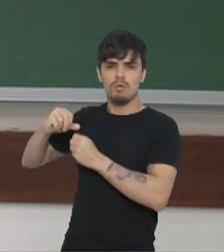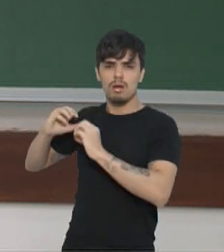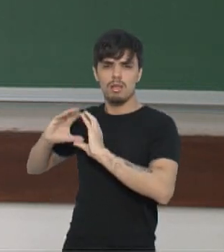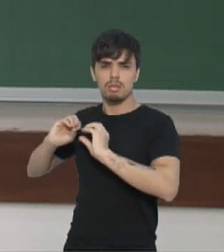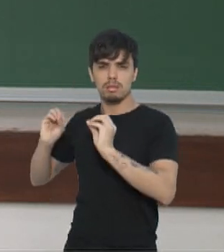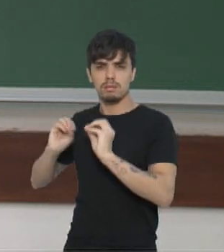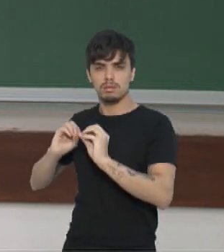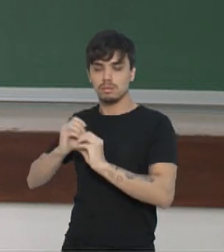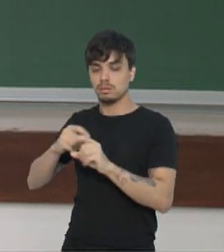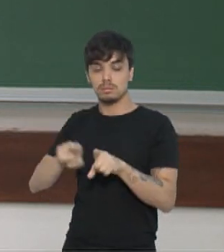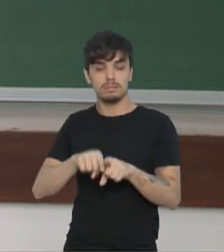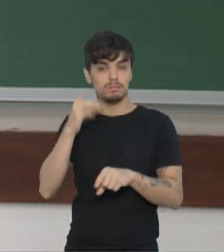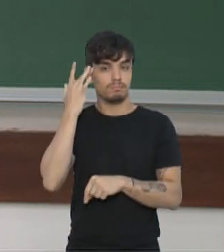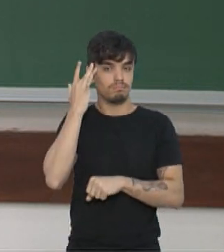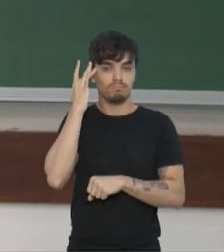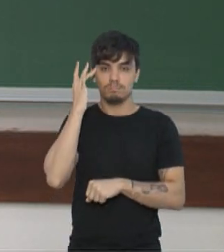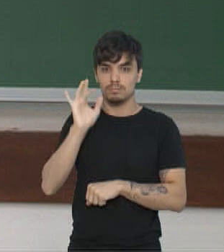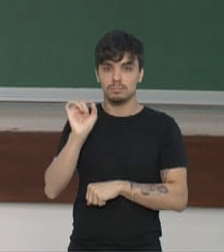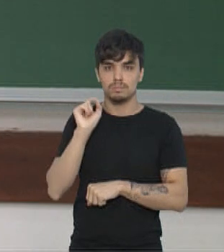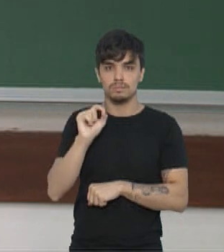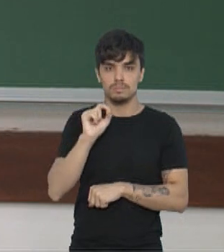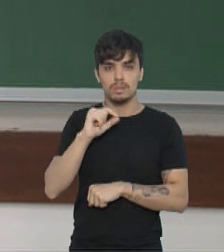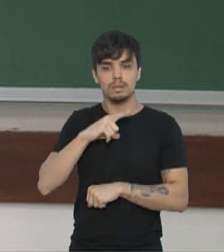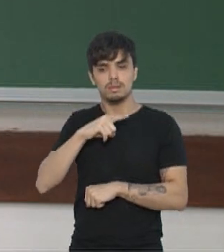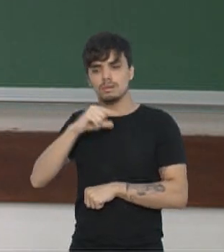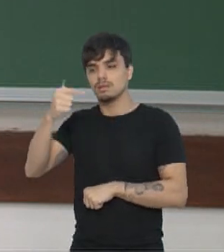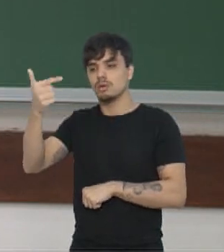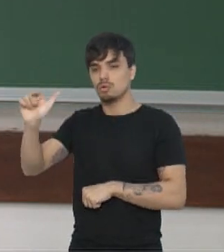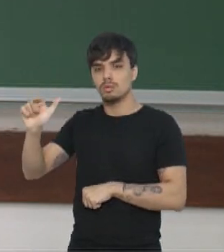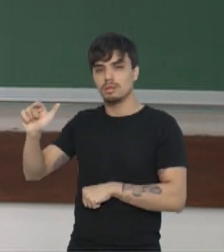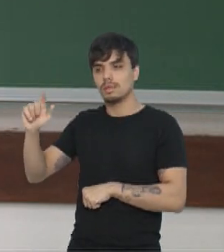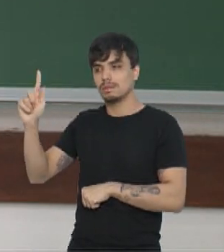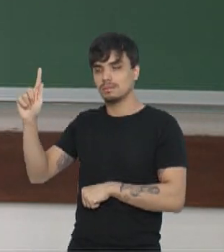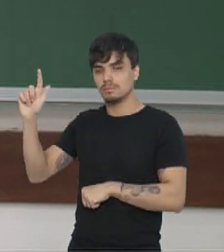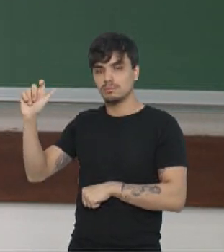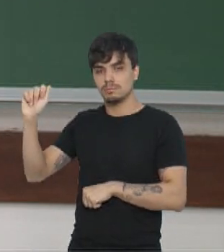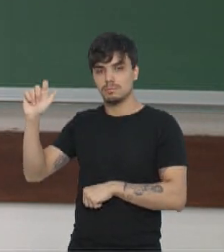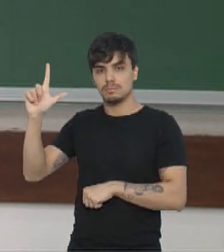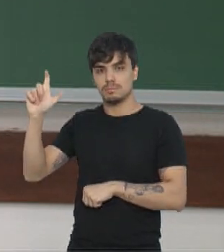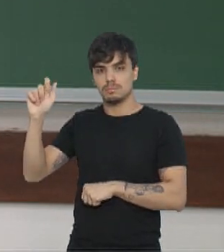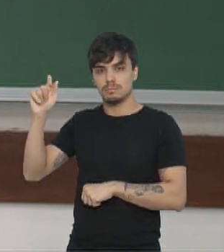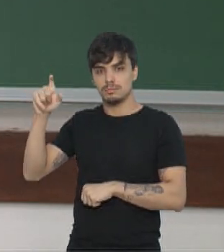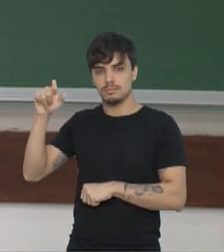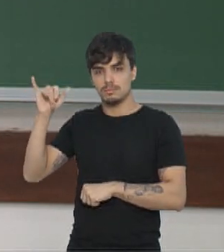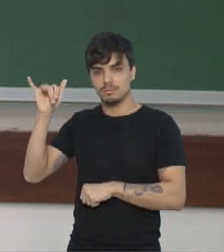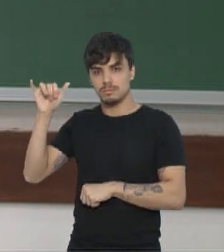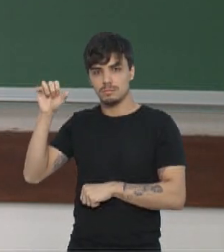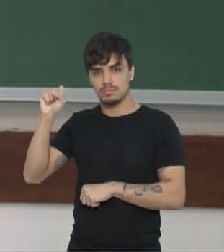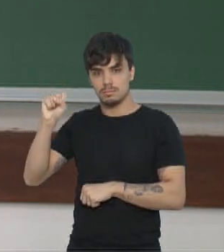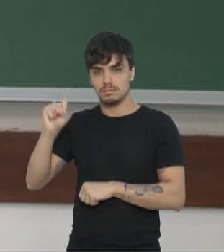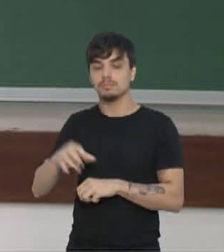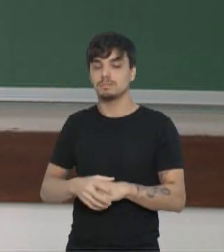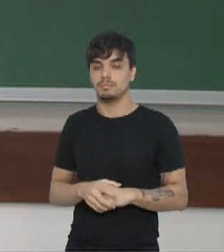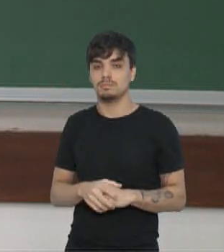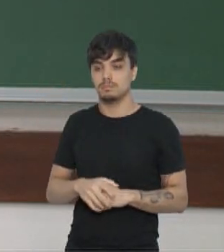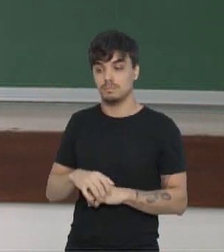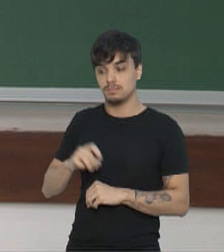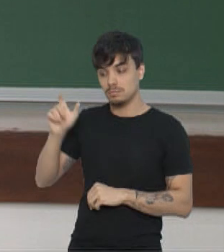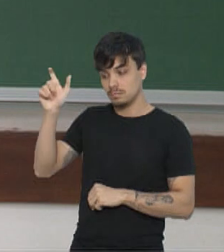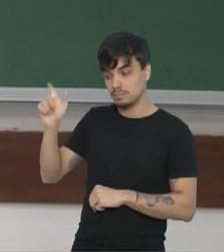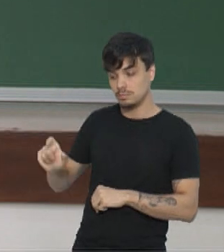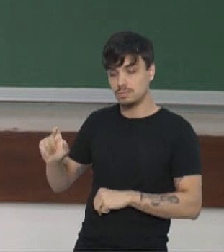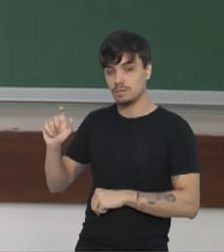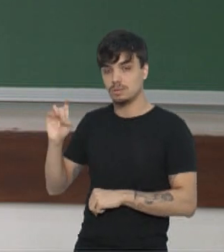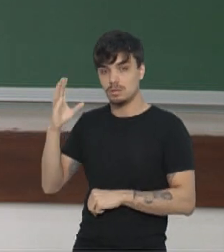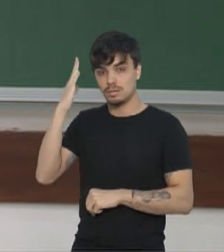se sabia que tinha outras galáxias. Até Kepler só se sabia da